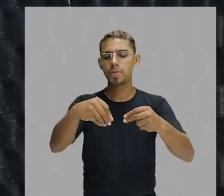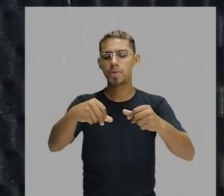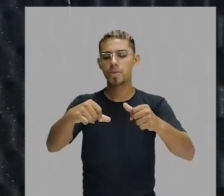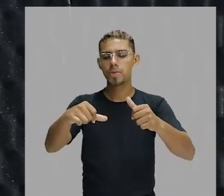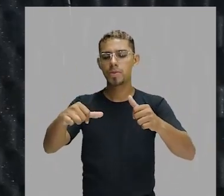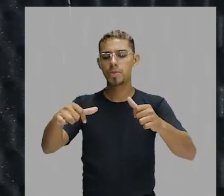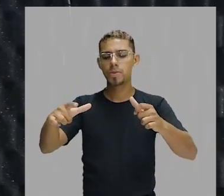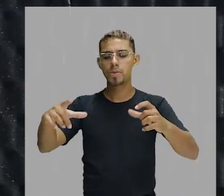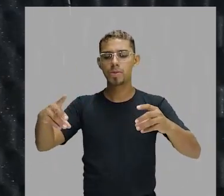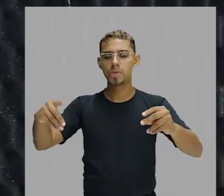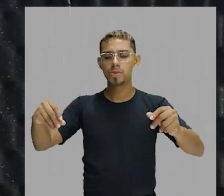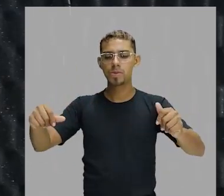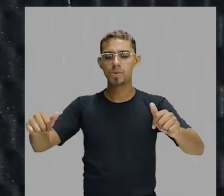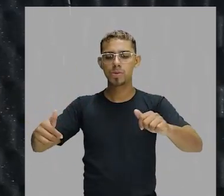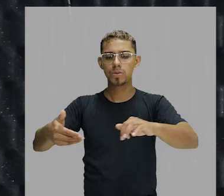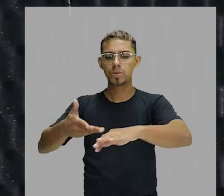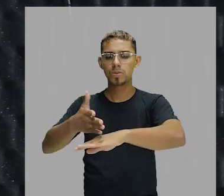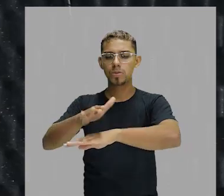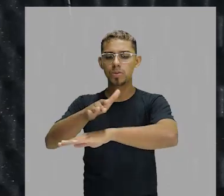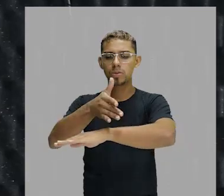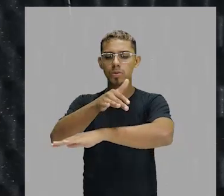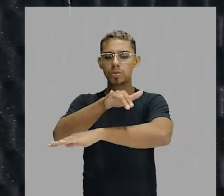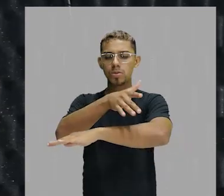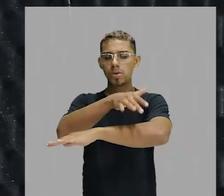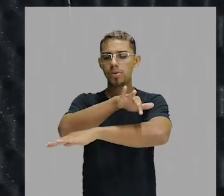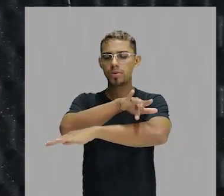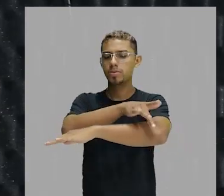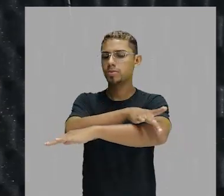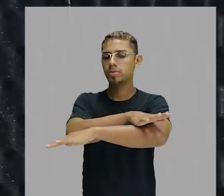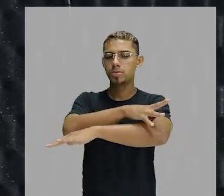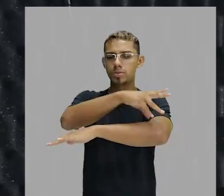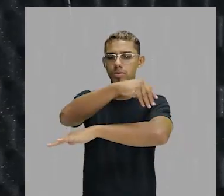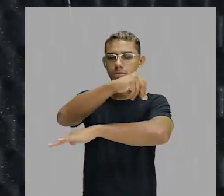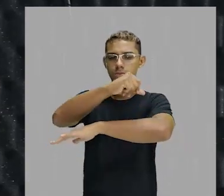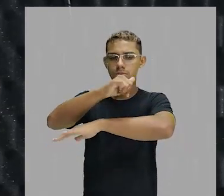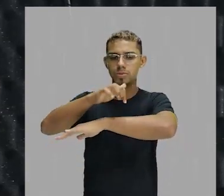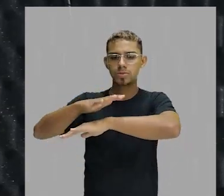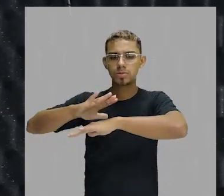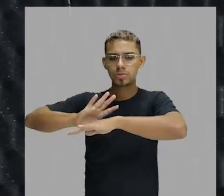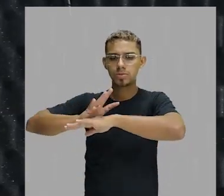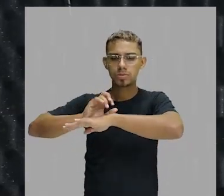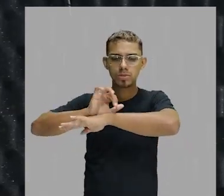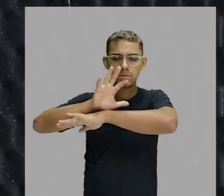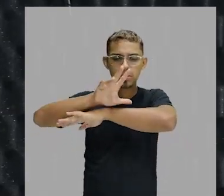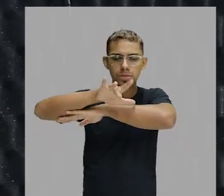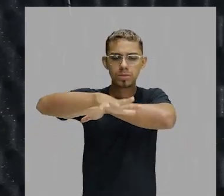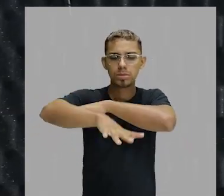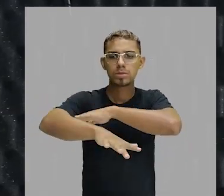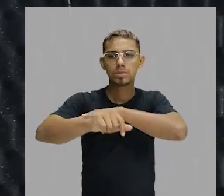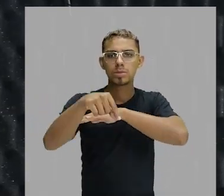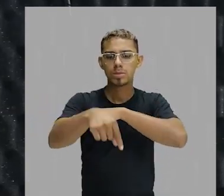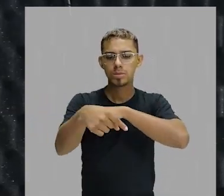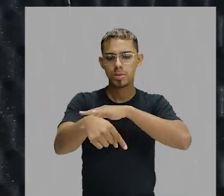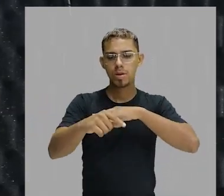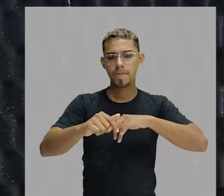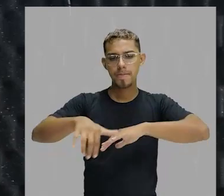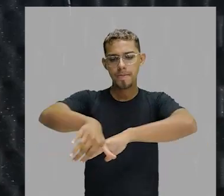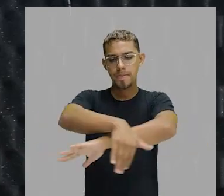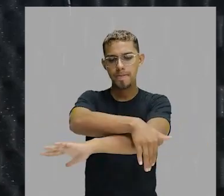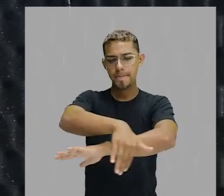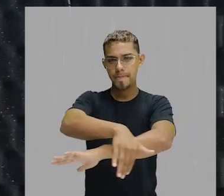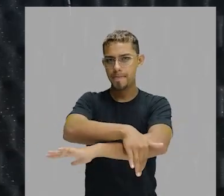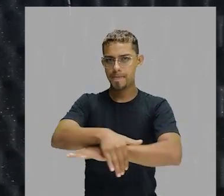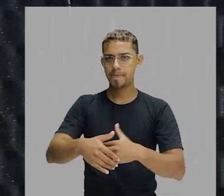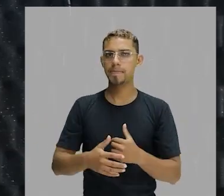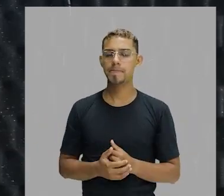dunas invadindo outros espaços, beleza? Então, olha o que essa imagem nos trouxe aí, muita coisa importante, né? Então vamos